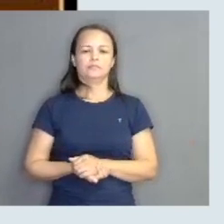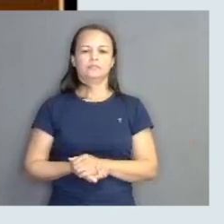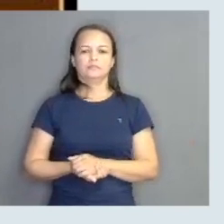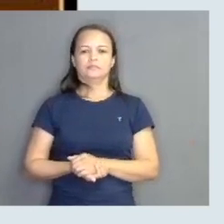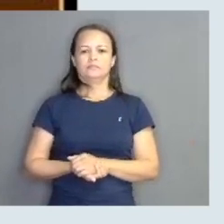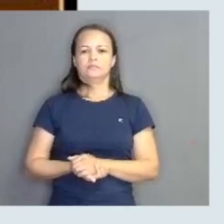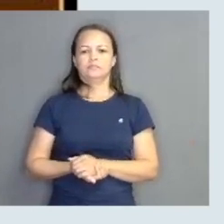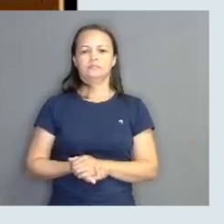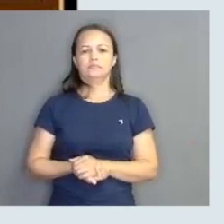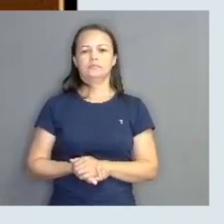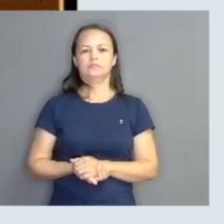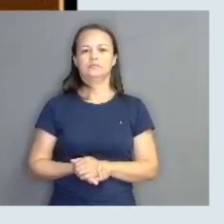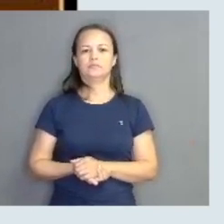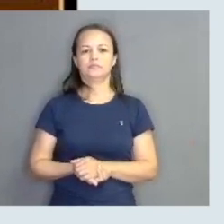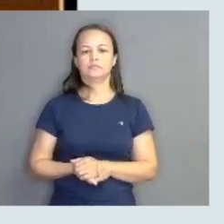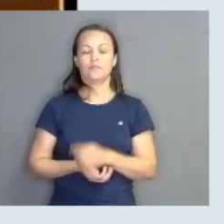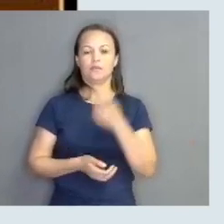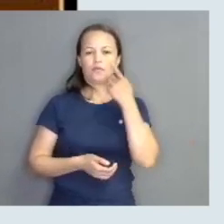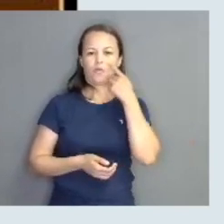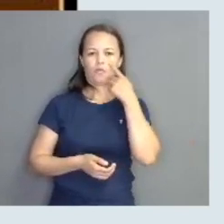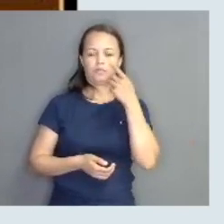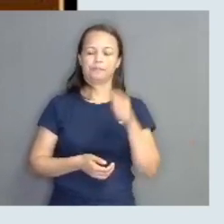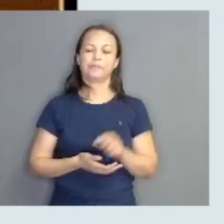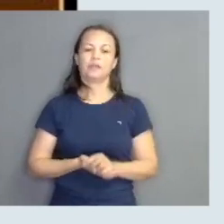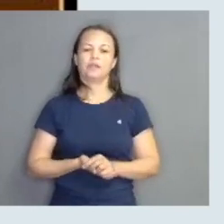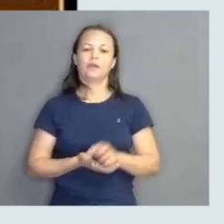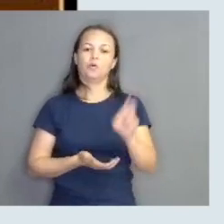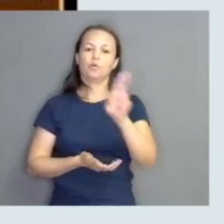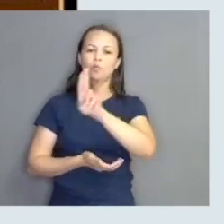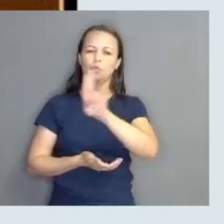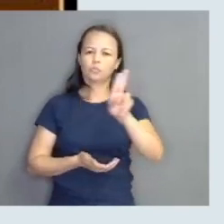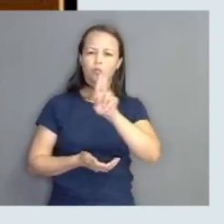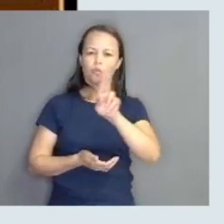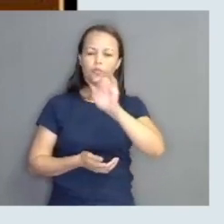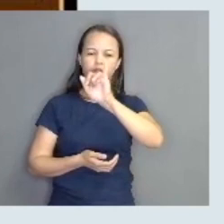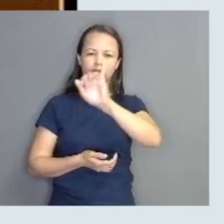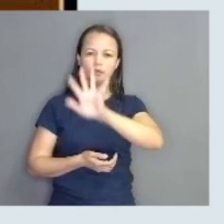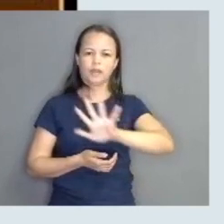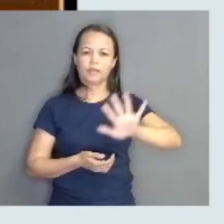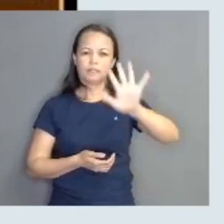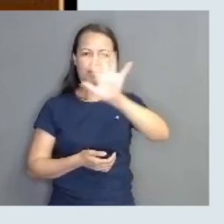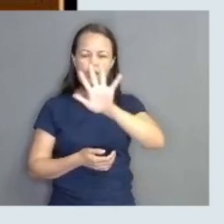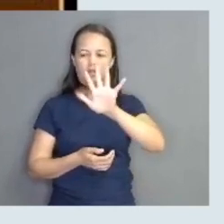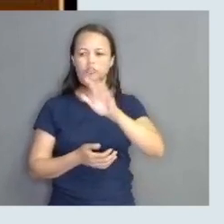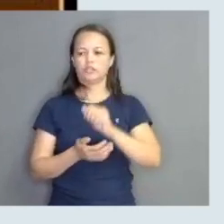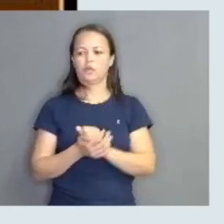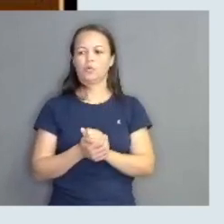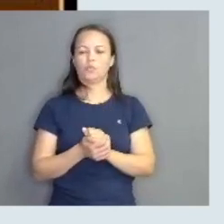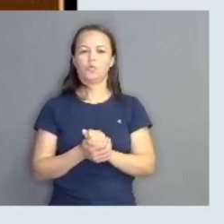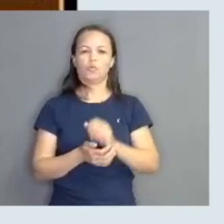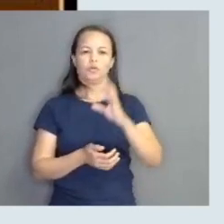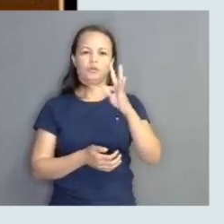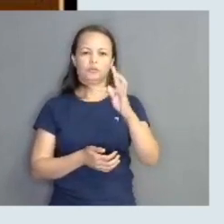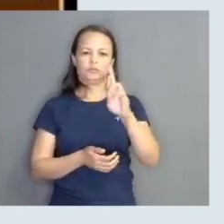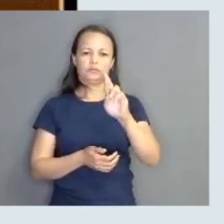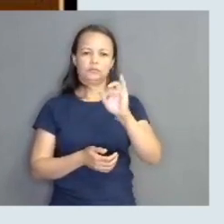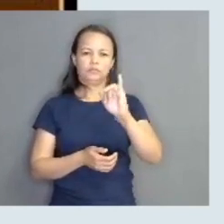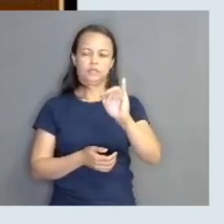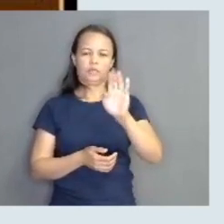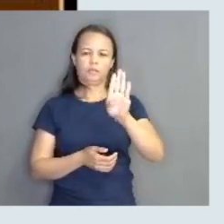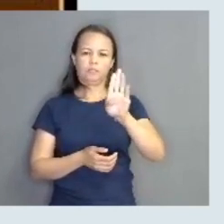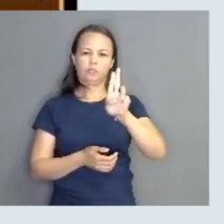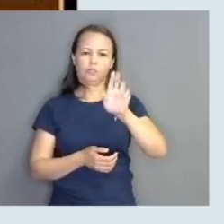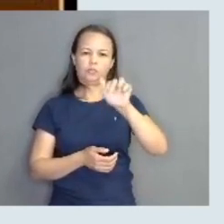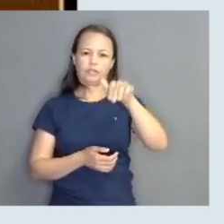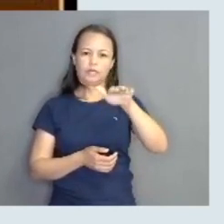só, o nome dessa imagem, ela é o Tribunal de Osíris, tá certo?